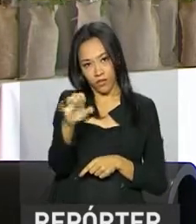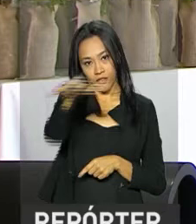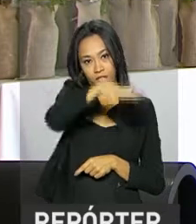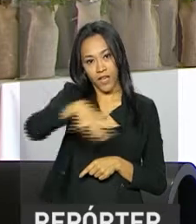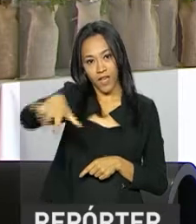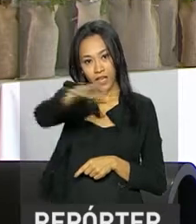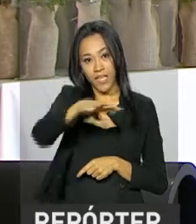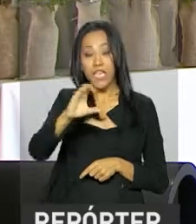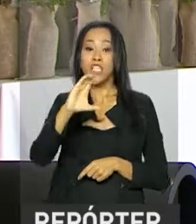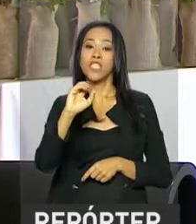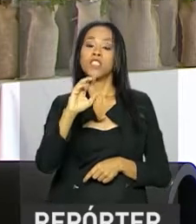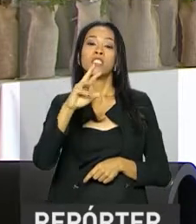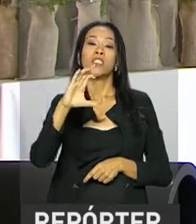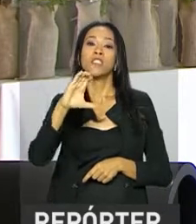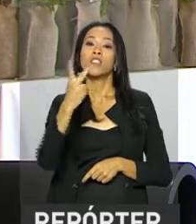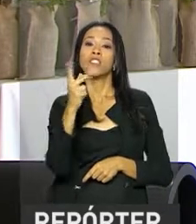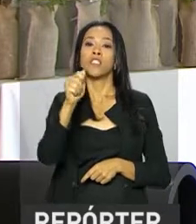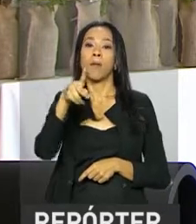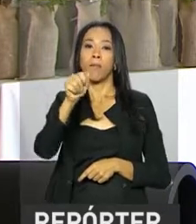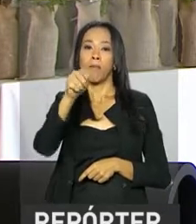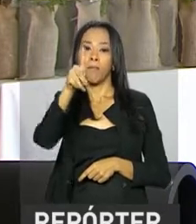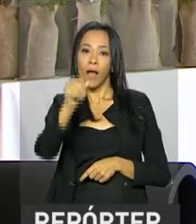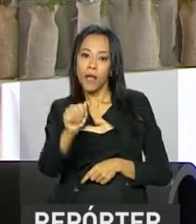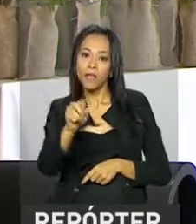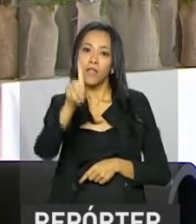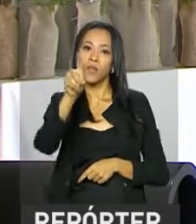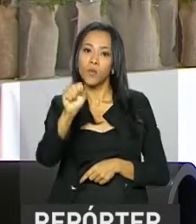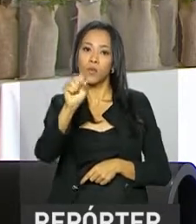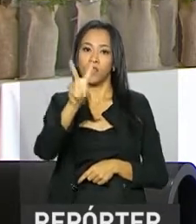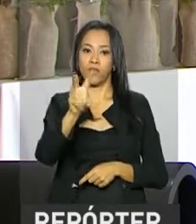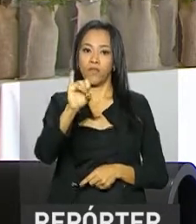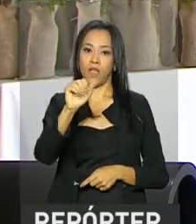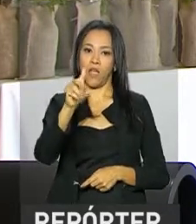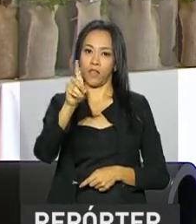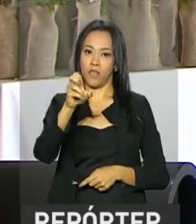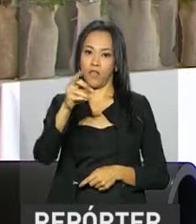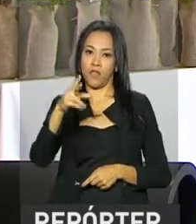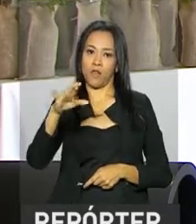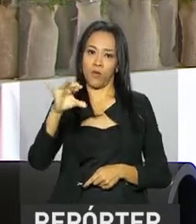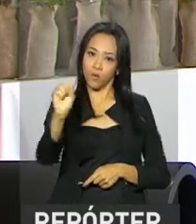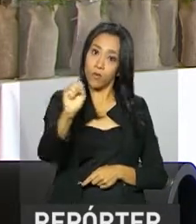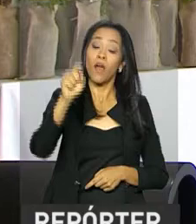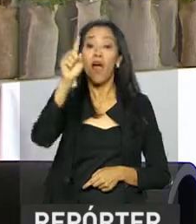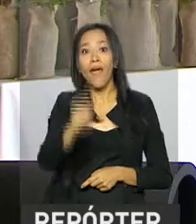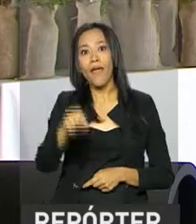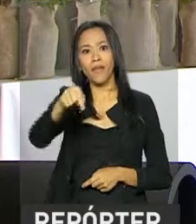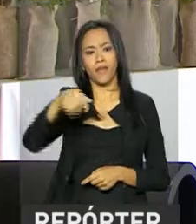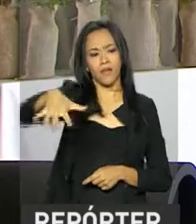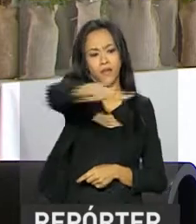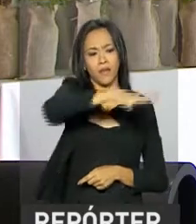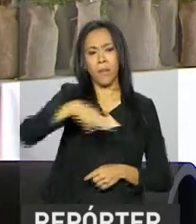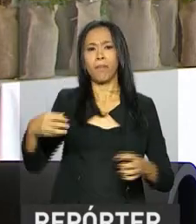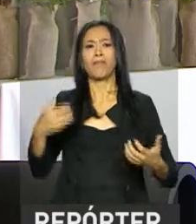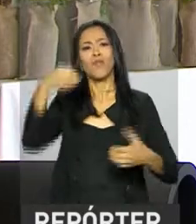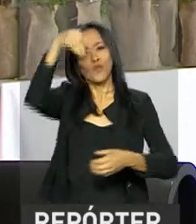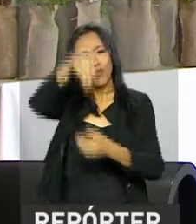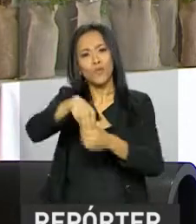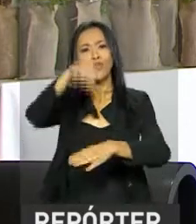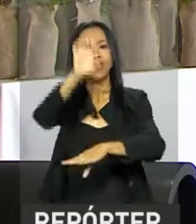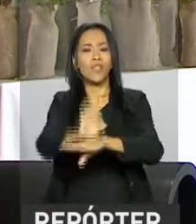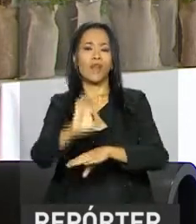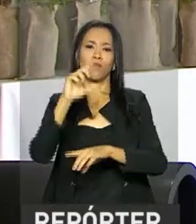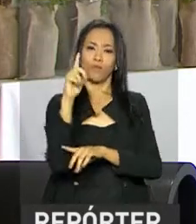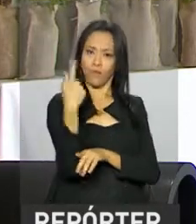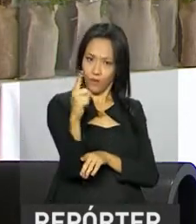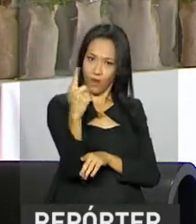dos Veadeiros. Esse parque, ele fica no Cerrado, que é o segundo maior bioma do Brasil, aqui no estado de Goiás, no norte do